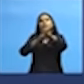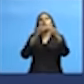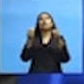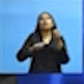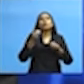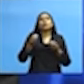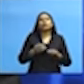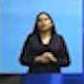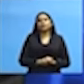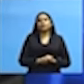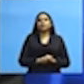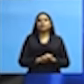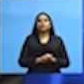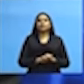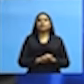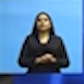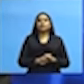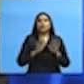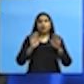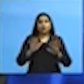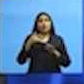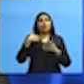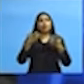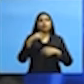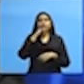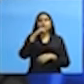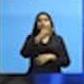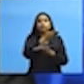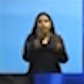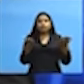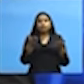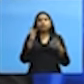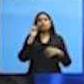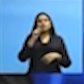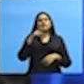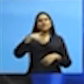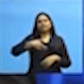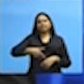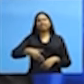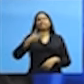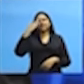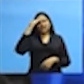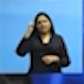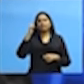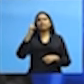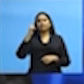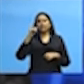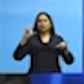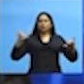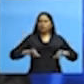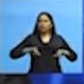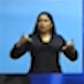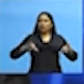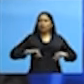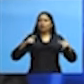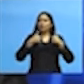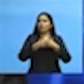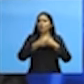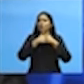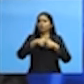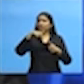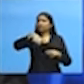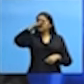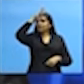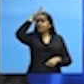minutos. Eu quero falar a você que todos os dias sai de casa e passa pelo sofrimento que é pegar ônibus em